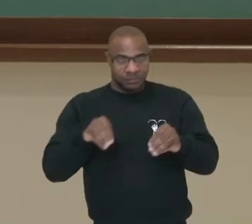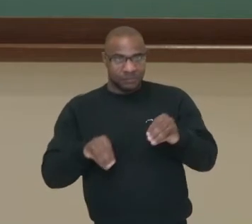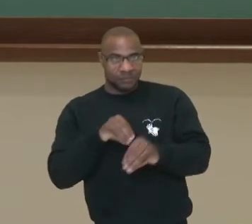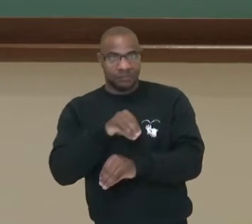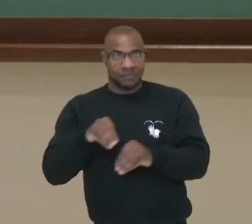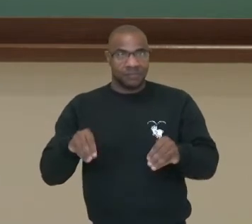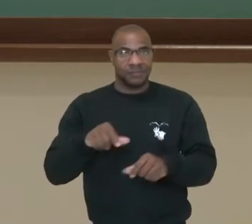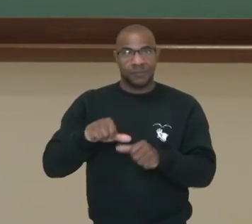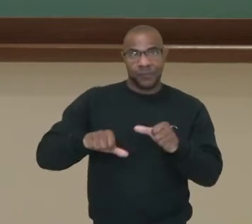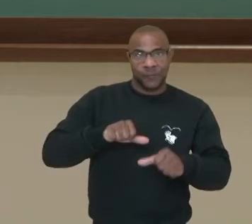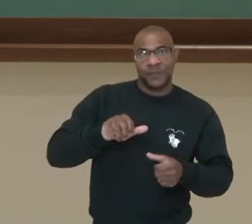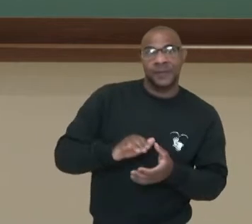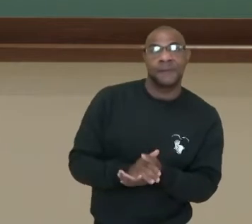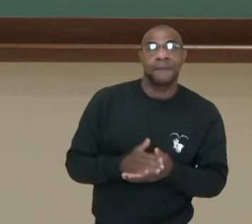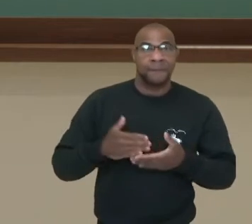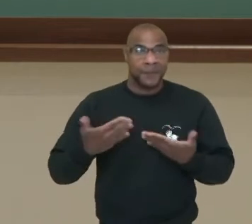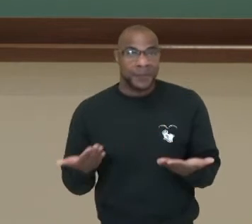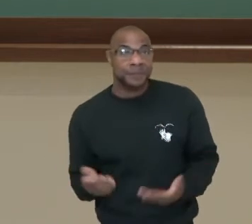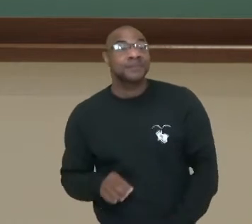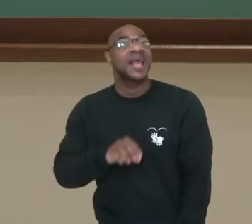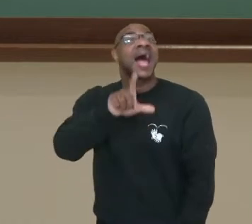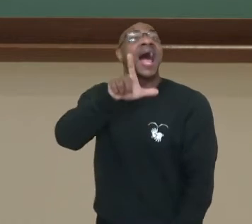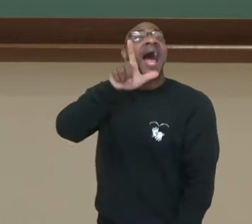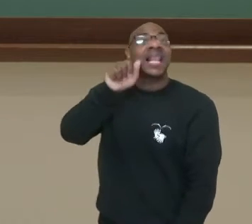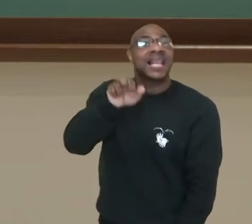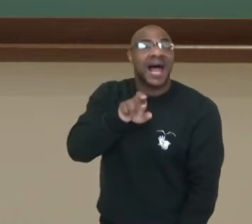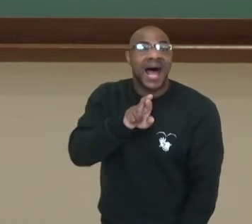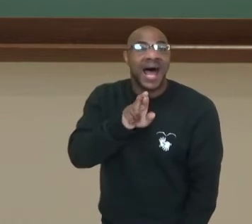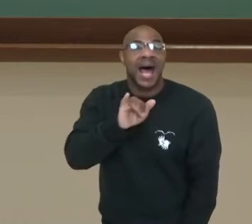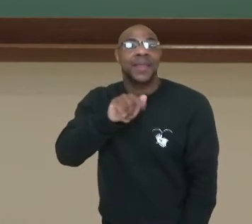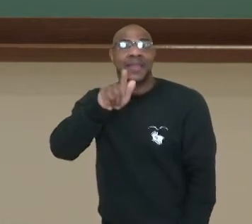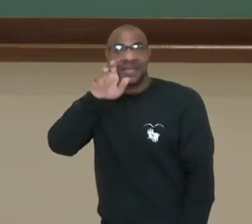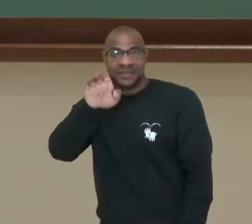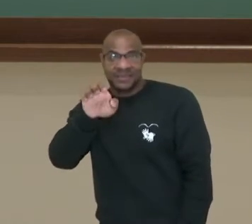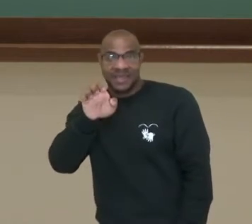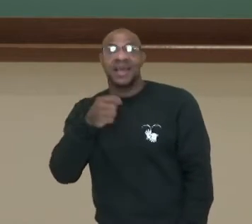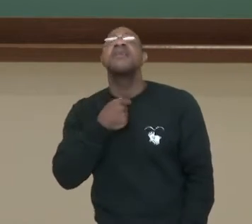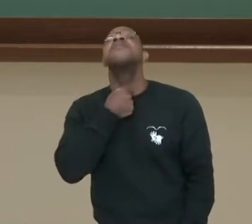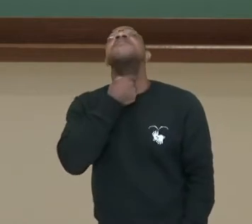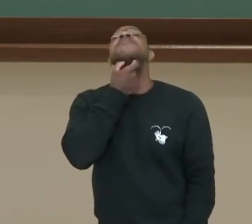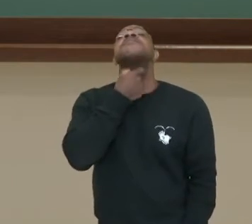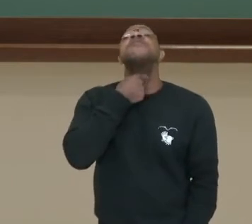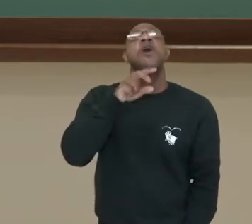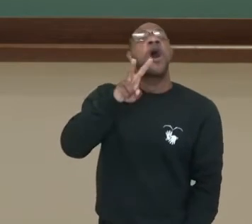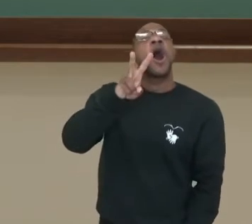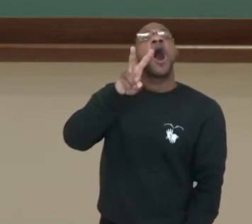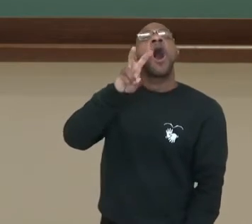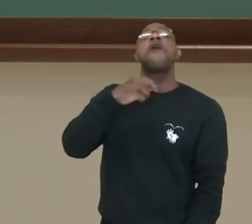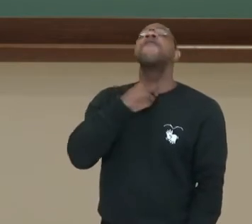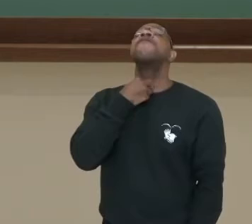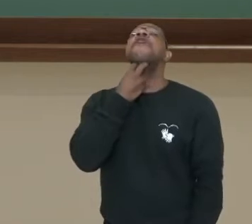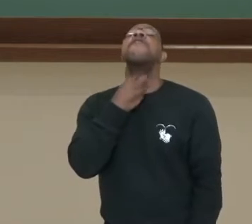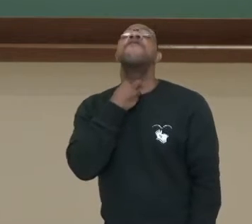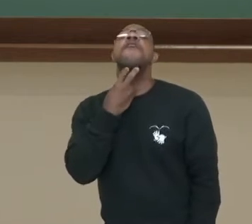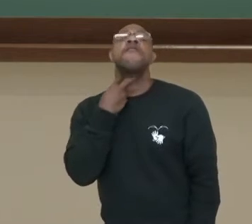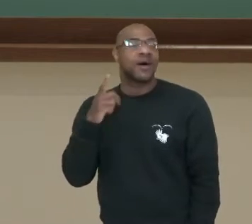ok? Na laringe, né? Como que forma a voz, né? Então a gente respira, mas ao respirar não faz barulho, né? Pelo menos não